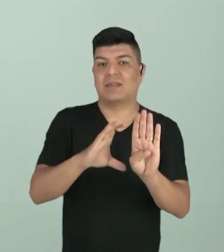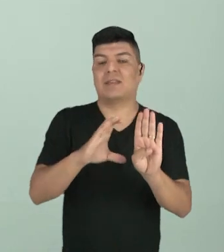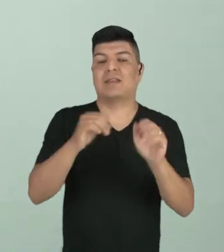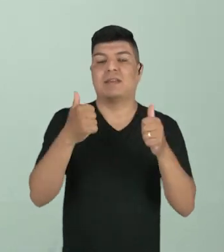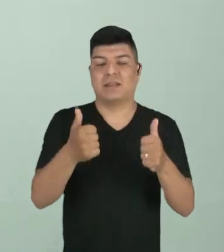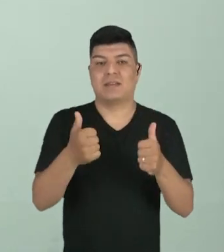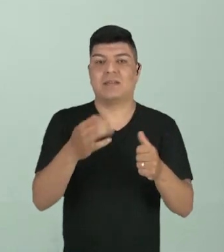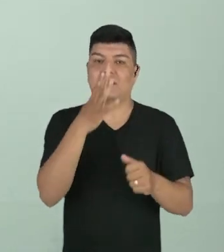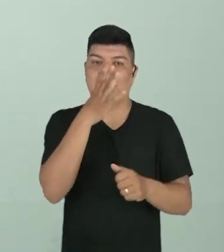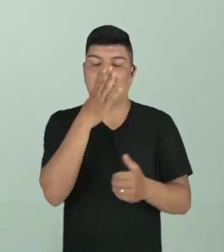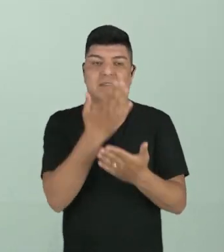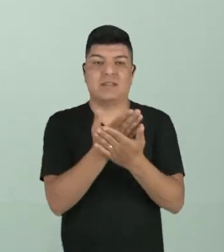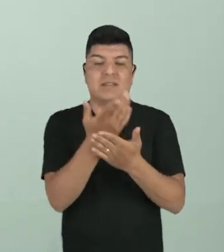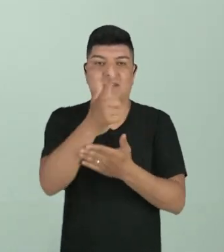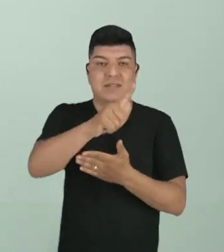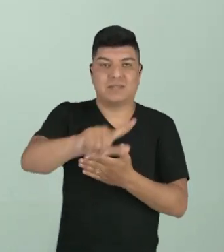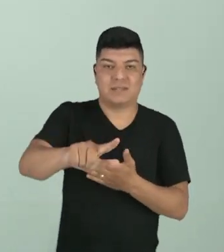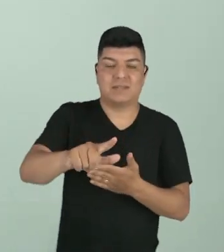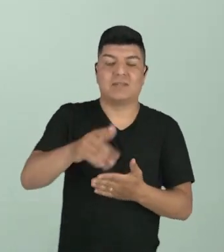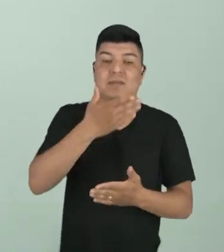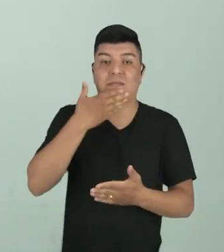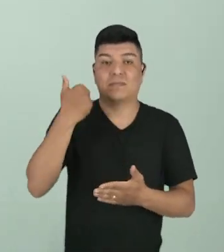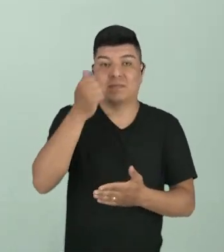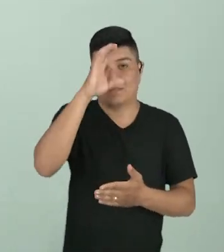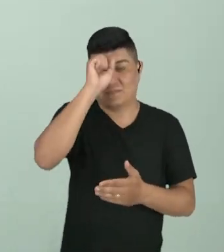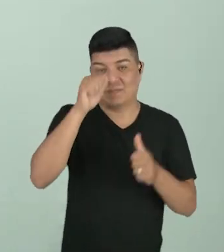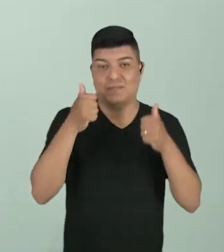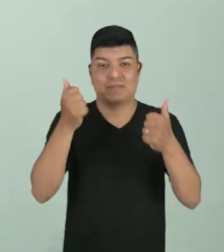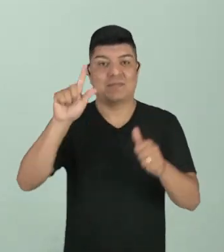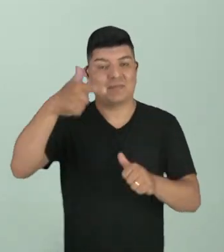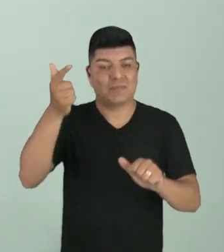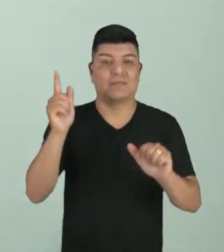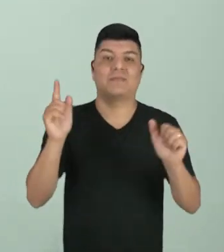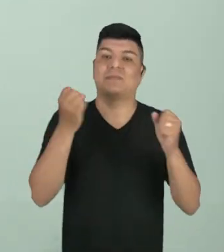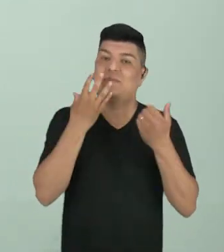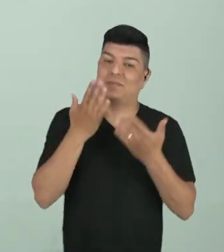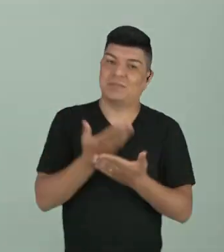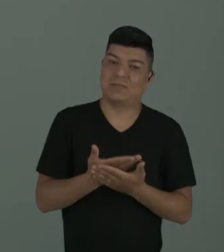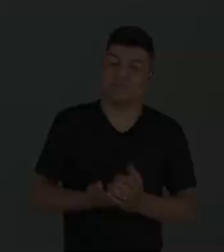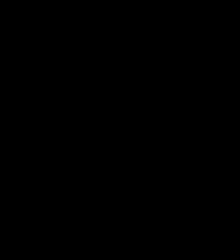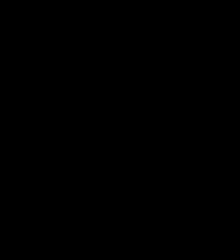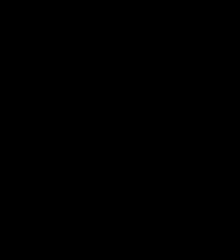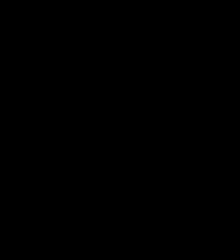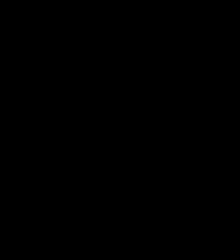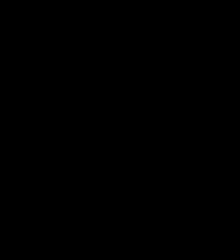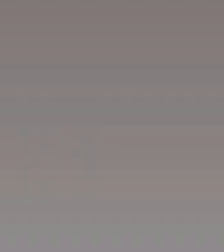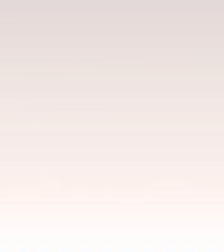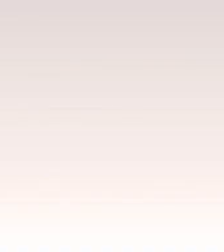Eduque, assista essa aula novamente para você fixar bem o conteúdo. Até a próxima e bons estudos!